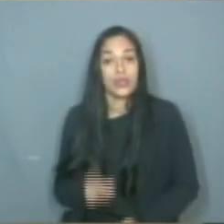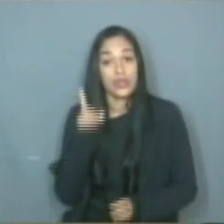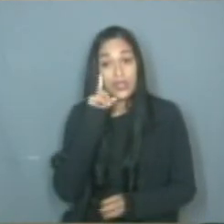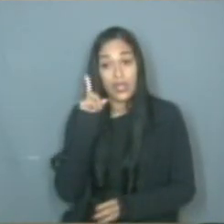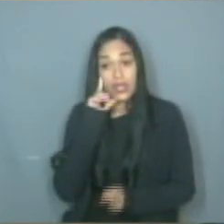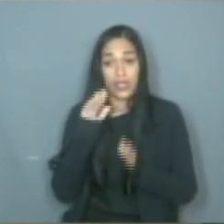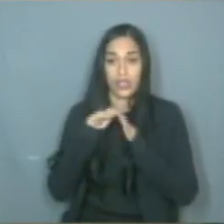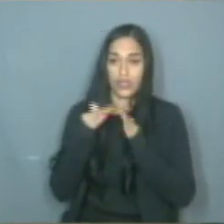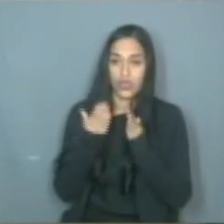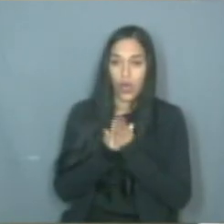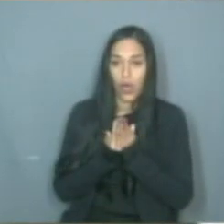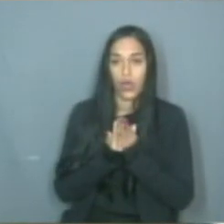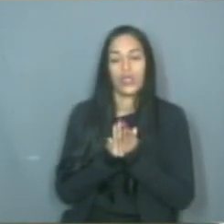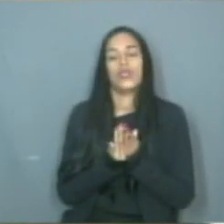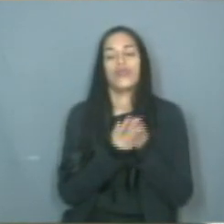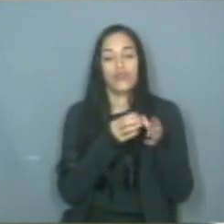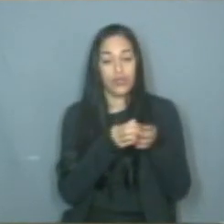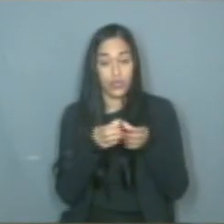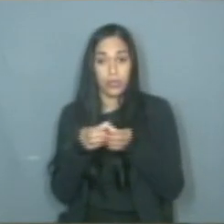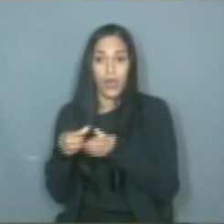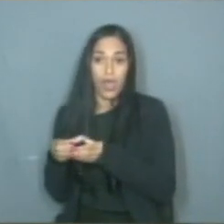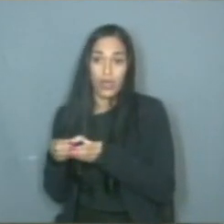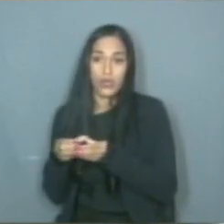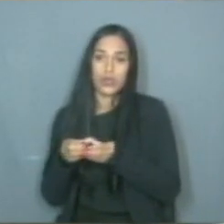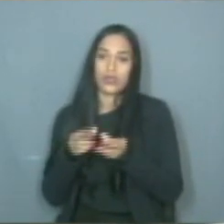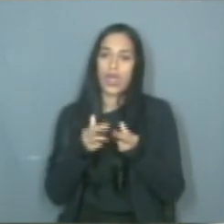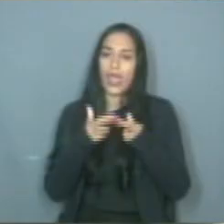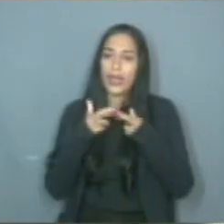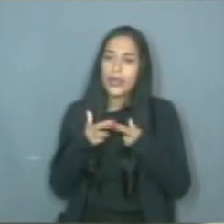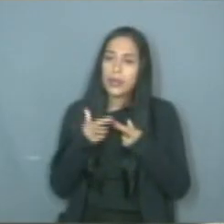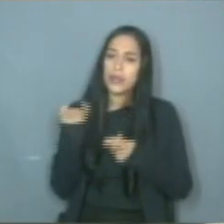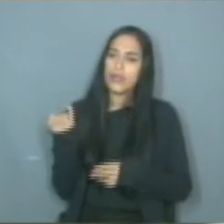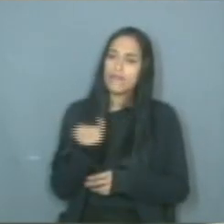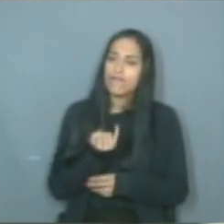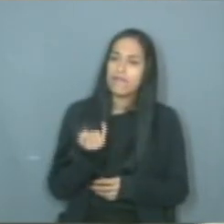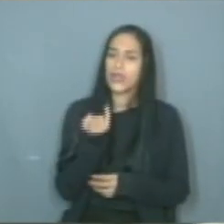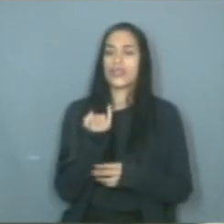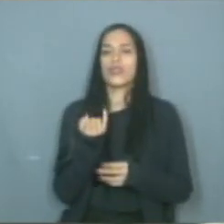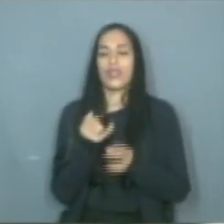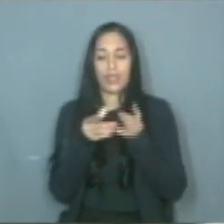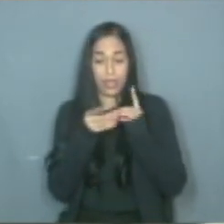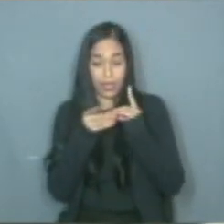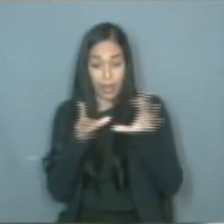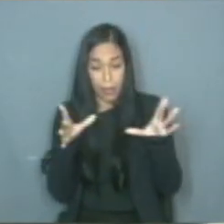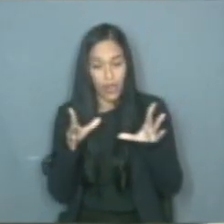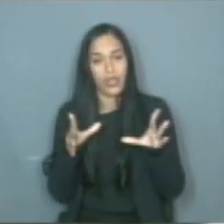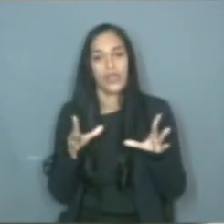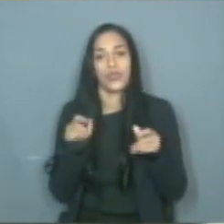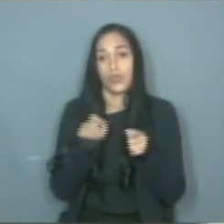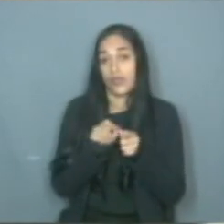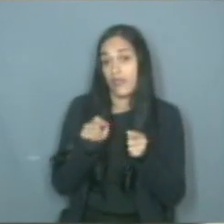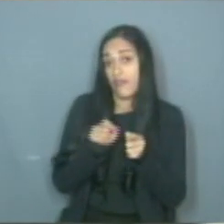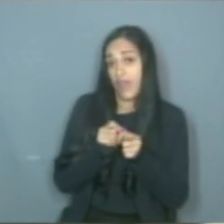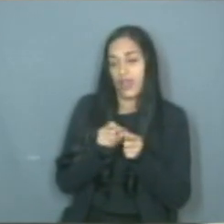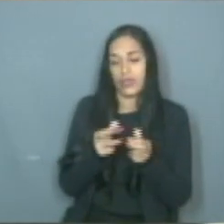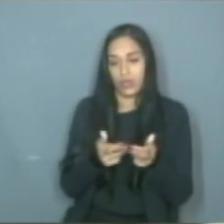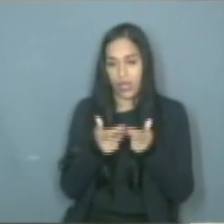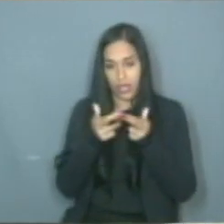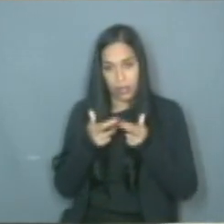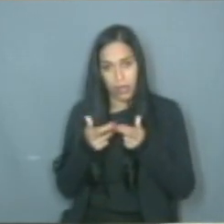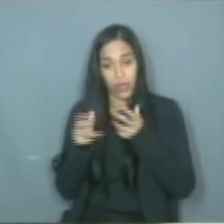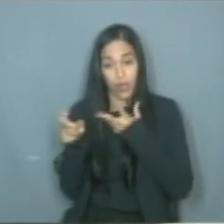comunidades. O requerimento é um instrumento extremamente democrático. E quando você faz o requerimento, o